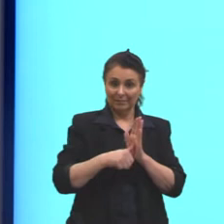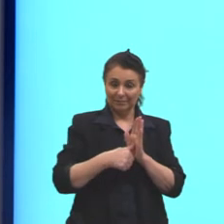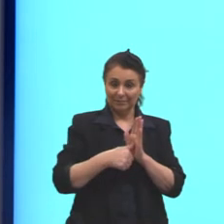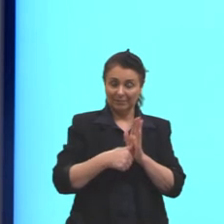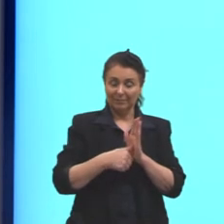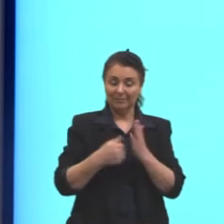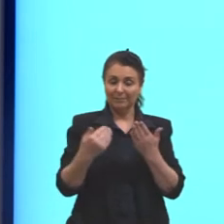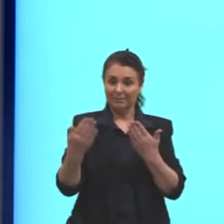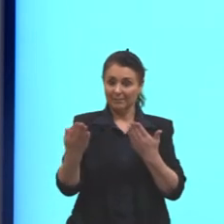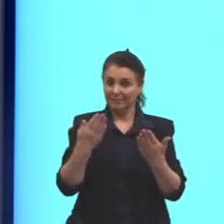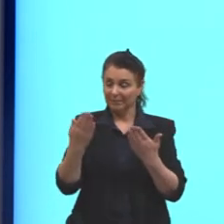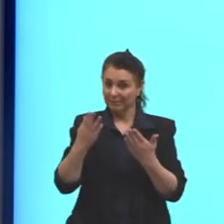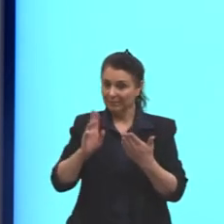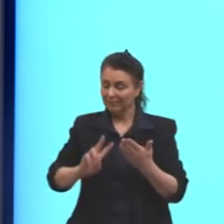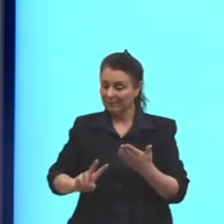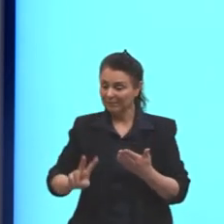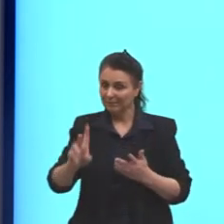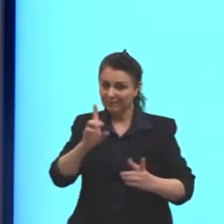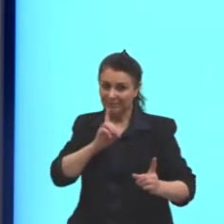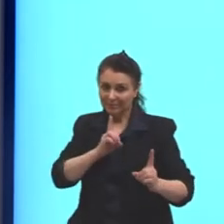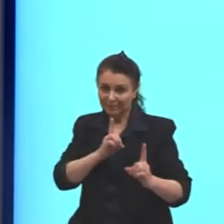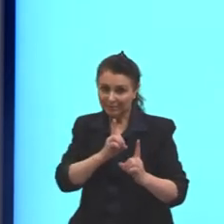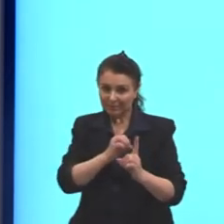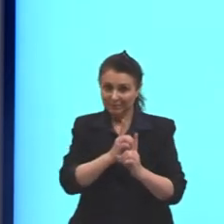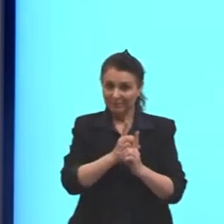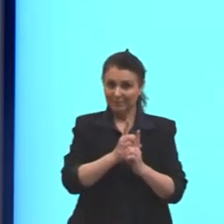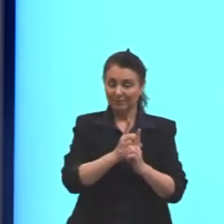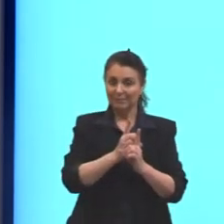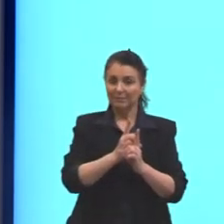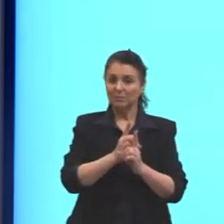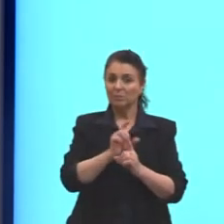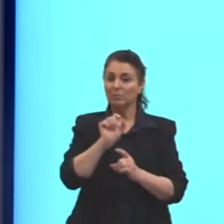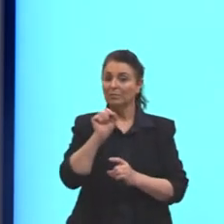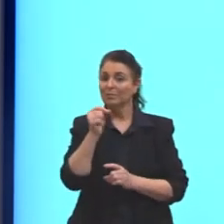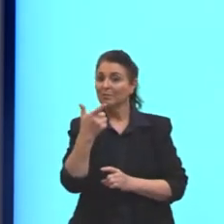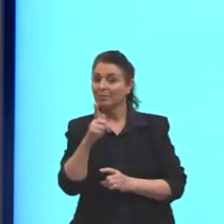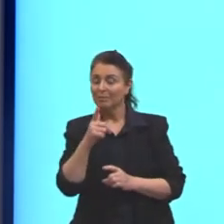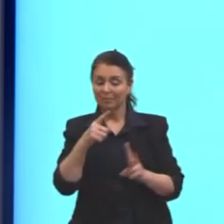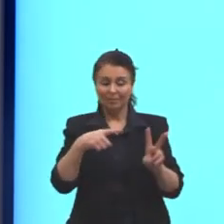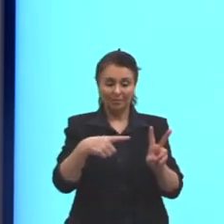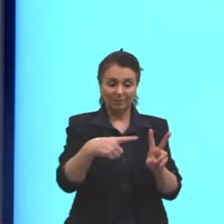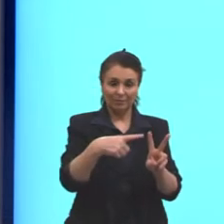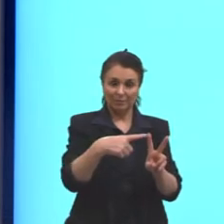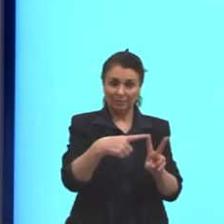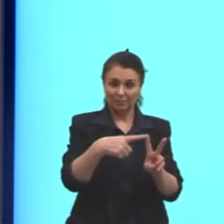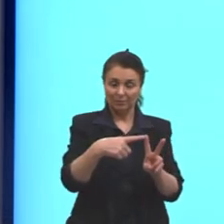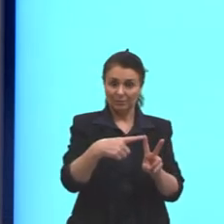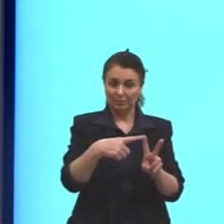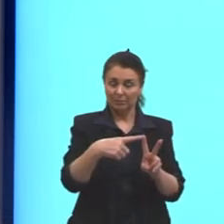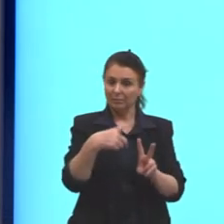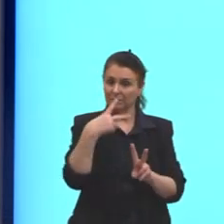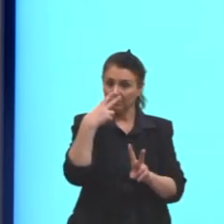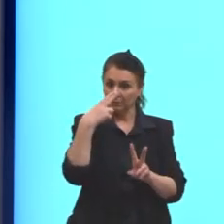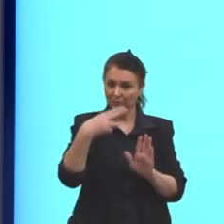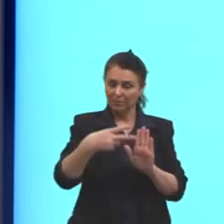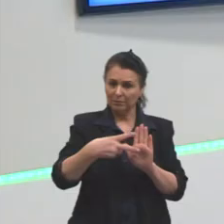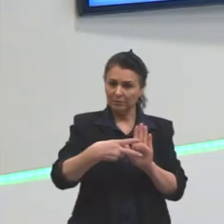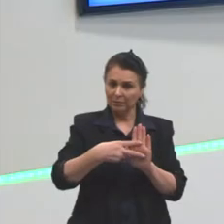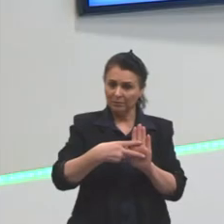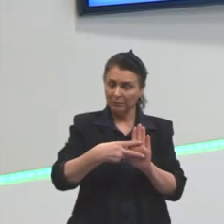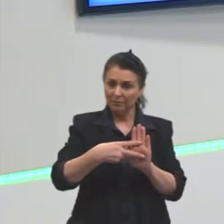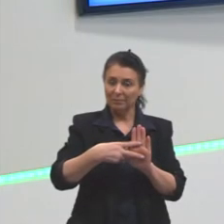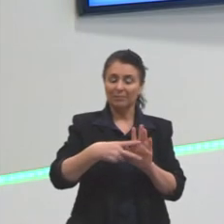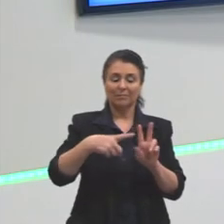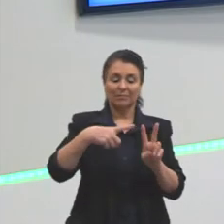comparar o valor encontrado com o termo que não apresenta quadrados se forem iguais é um quadrado perfeito